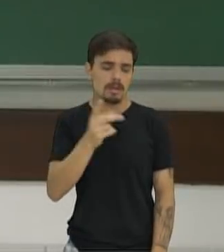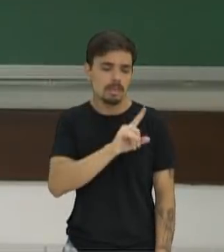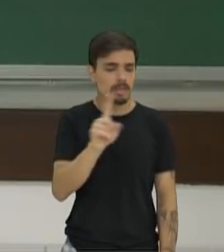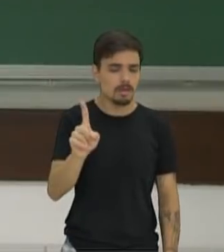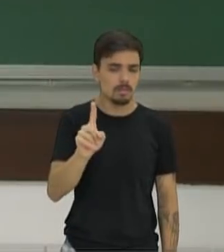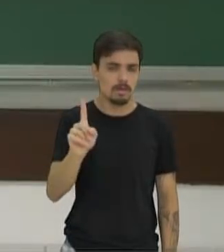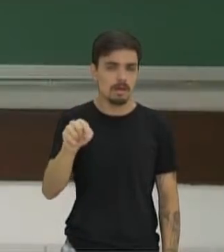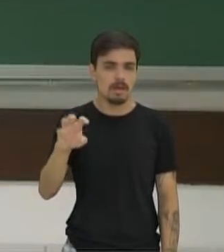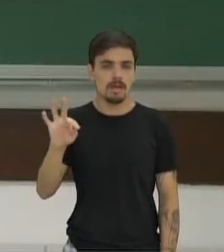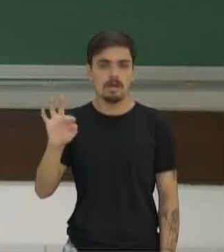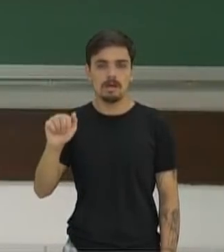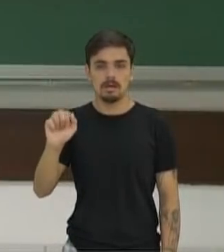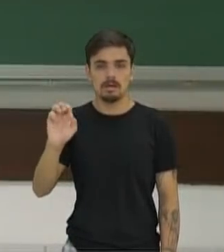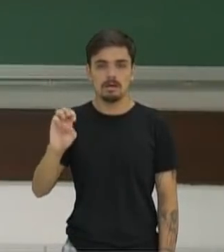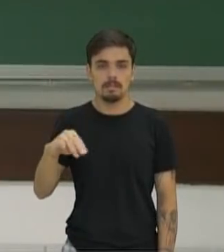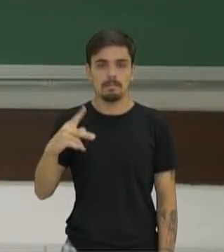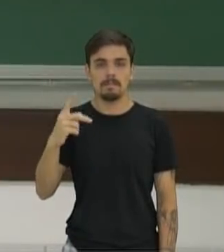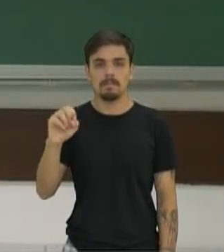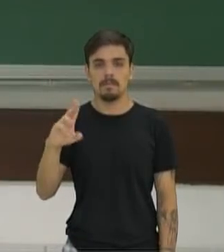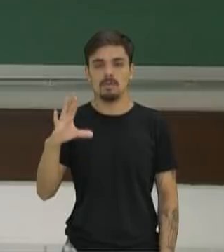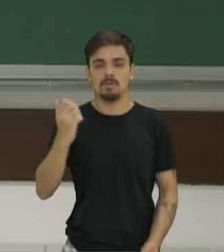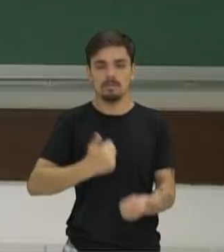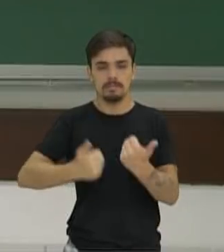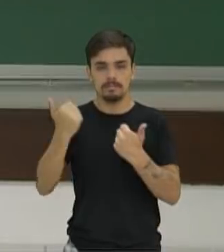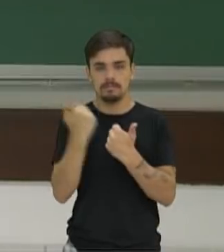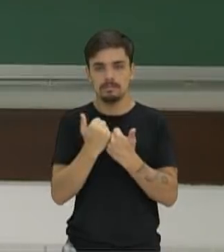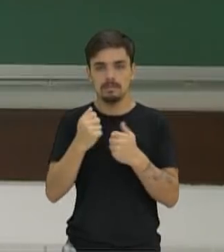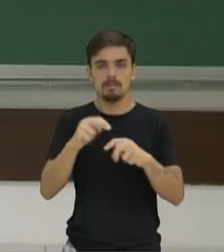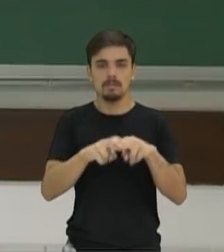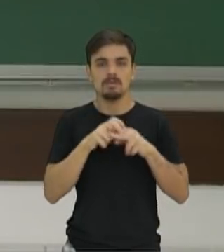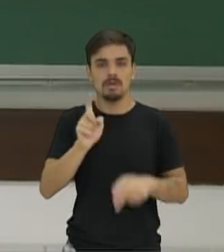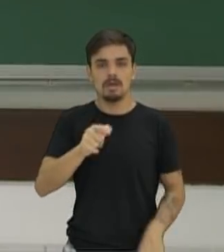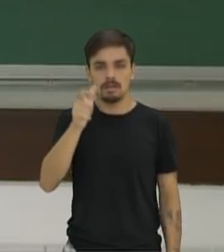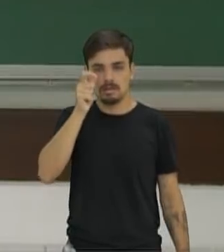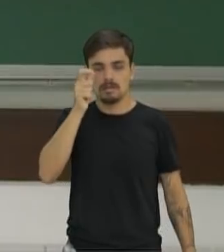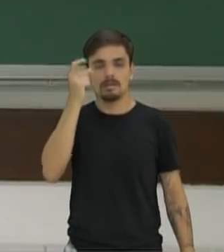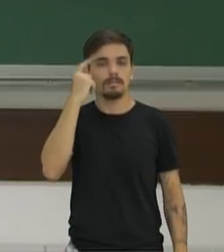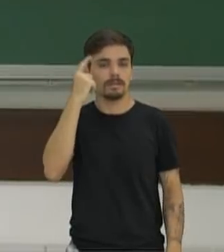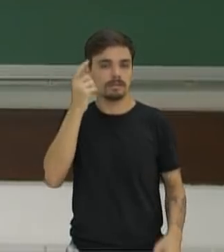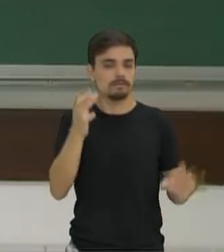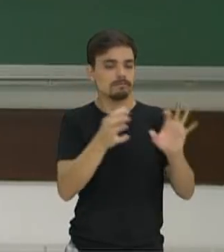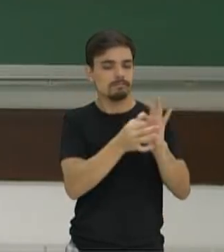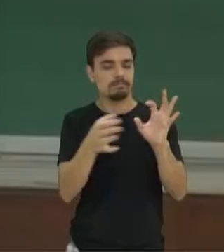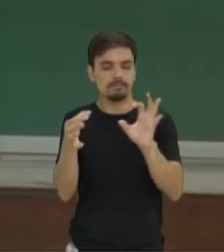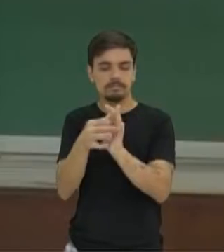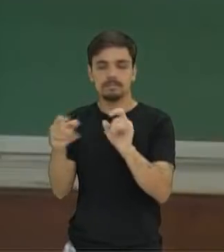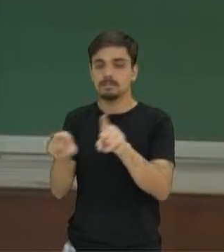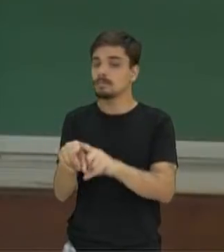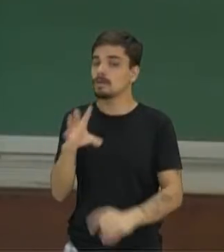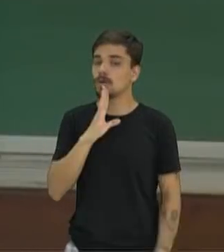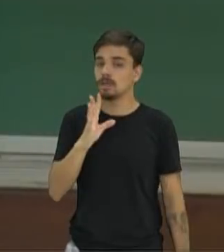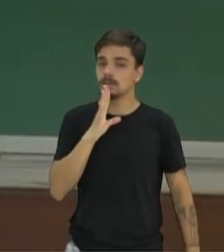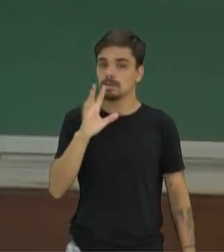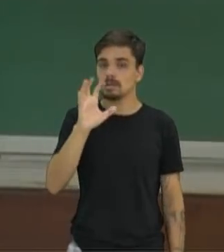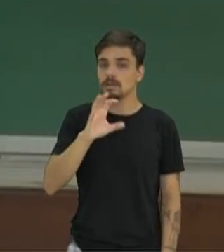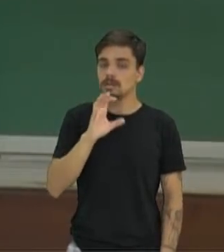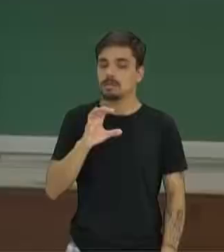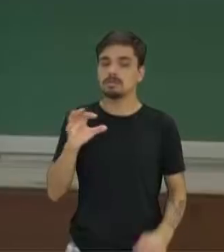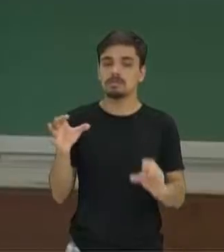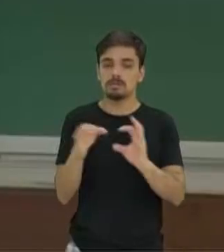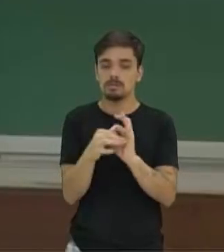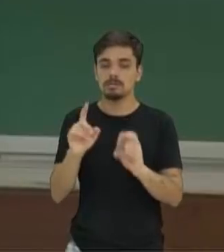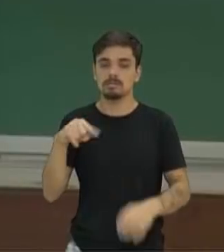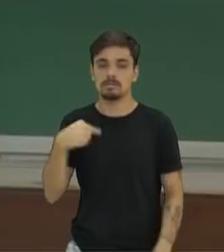ali o tampouco. Então, é interessante eu ir pensando nesses conectivos, conhecendo esses conectivos, até mesmo para a